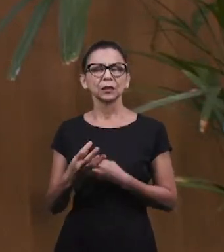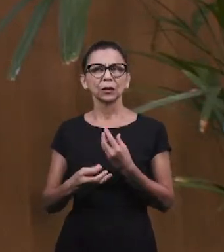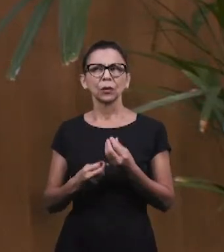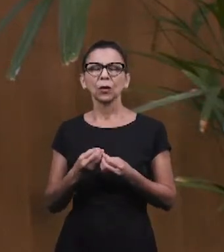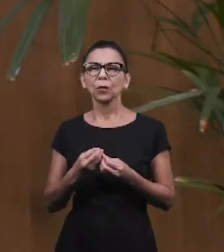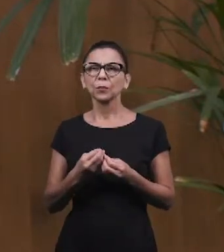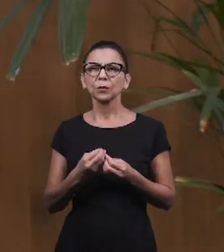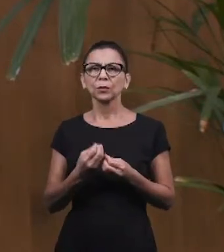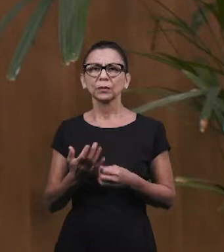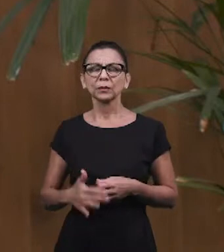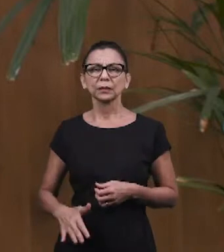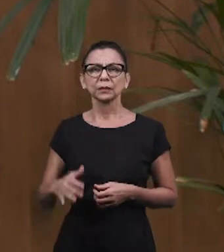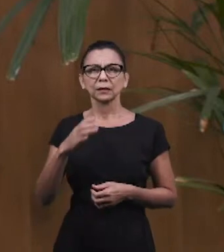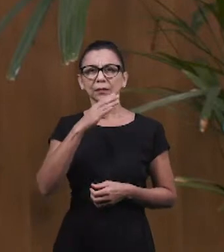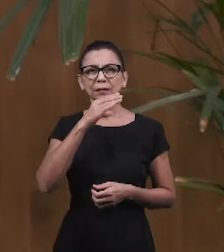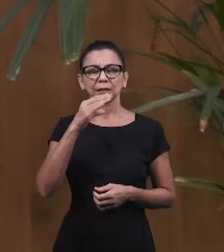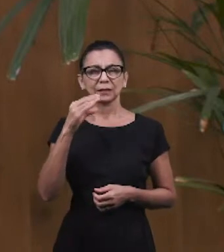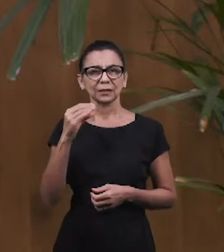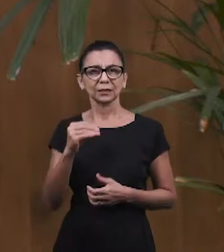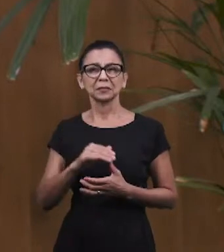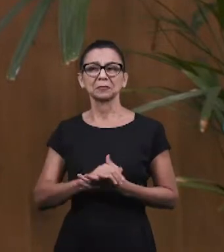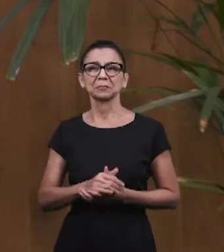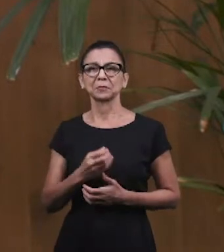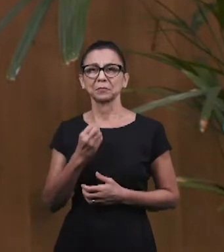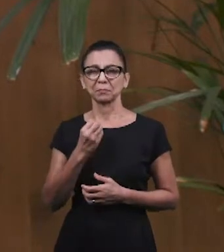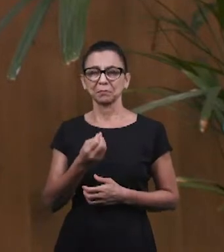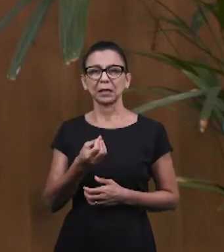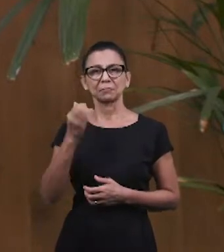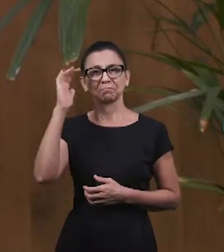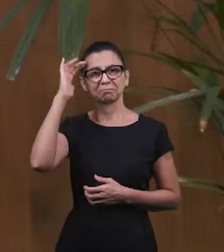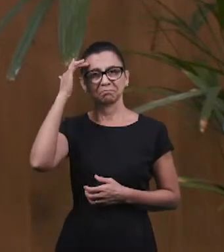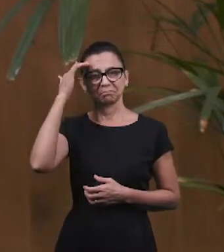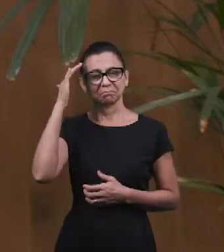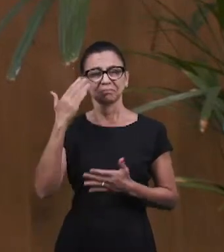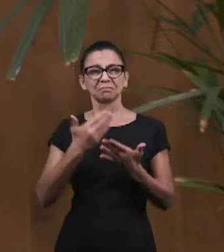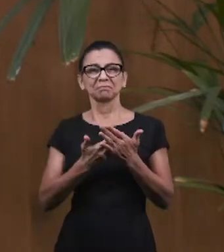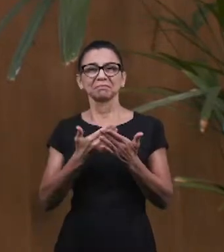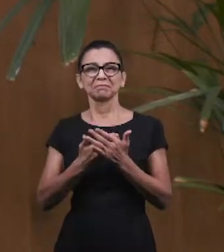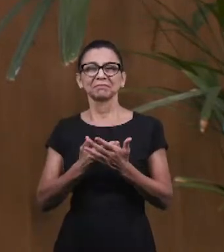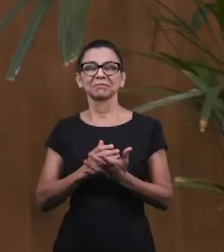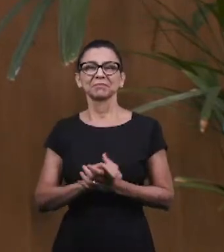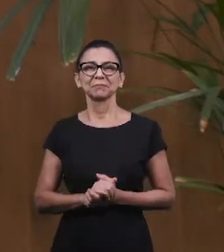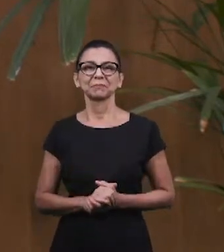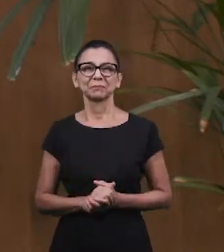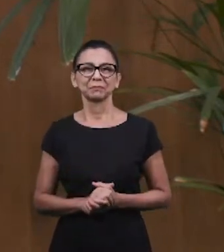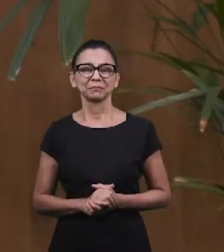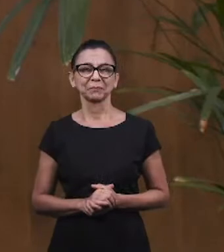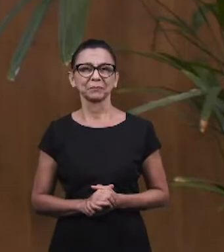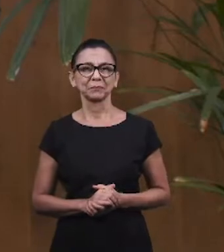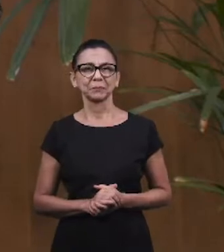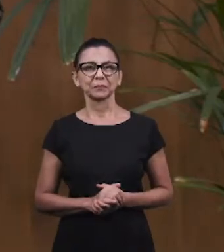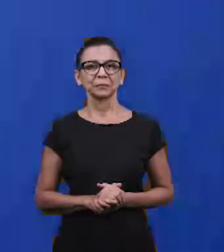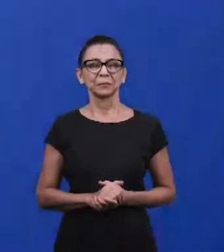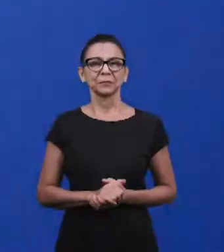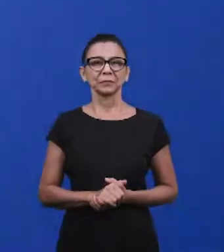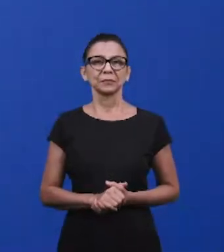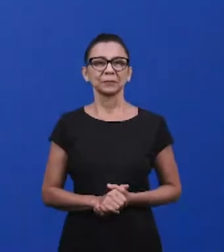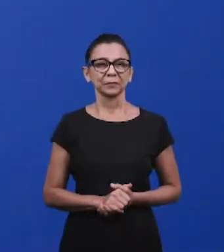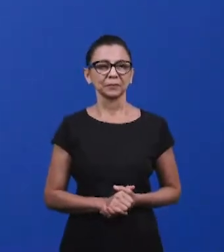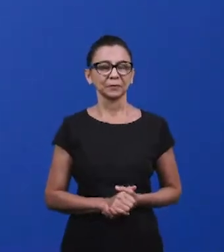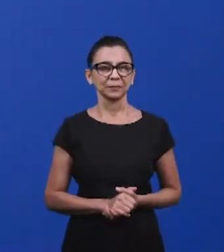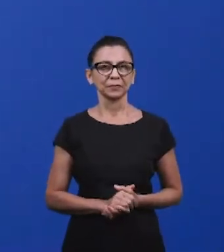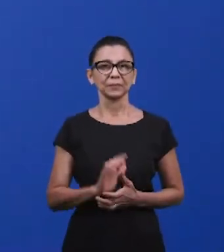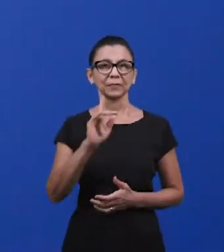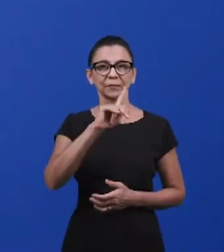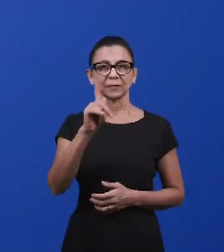intermediários e adolescentes estão muito bem entrosadas no estudo da Escola Bíblica Dominical. Vamos então participar. A paz